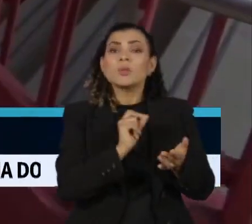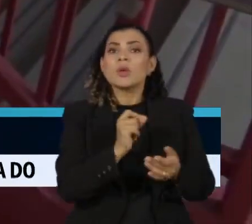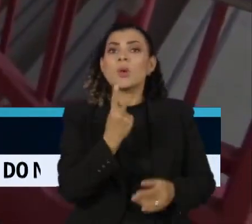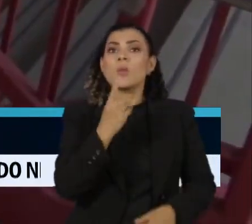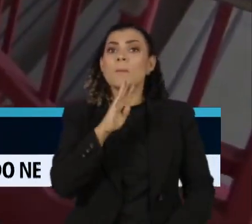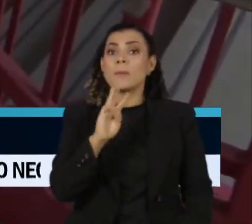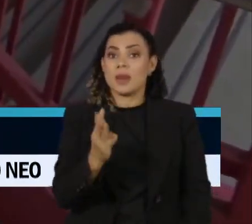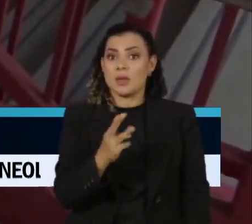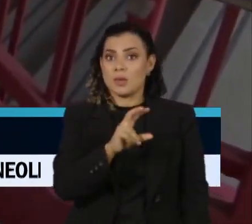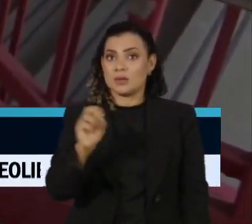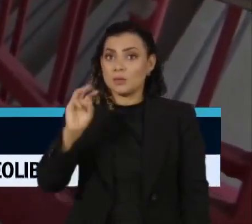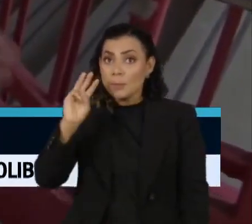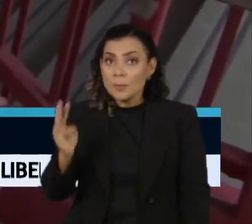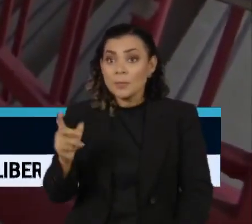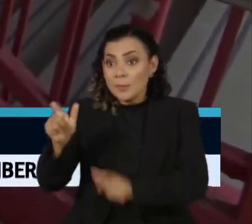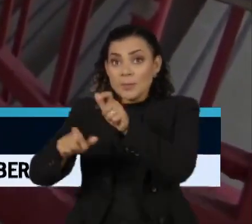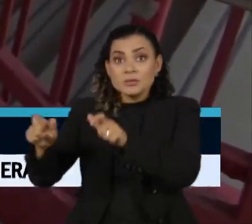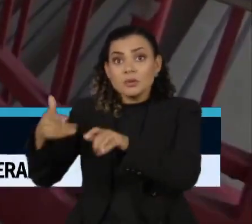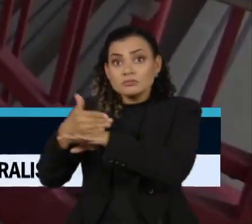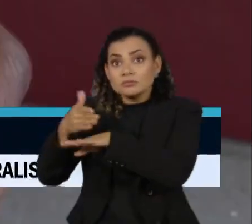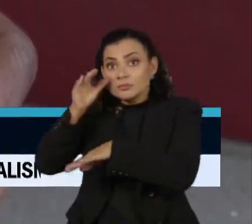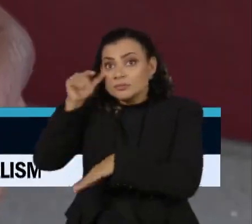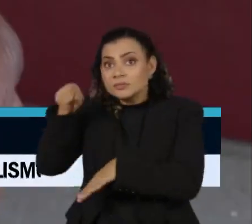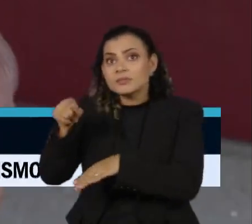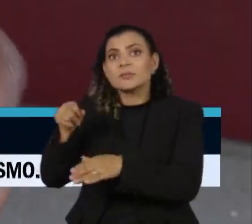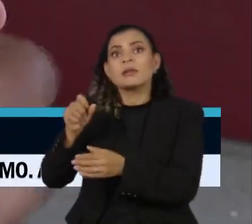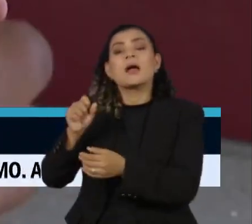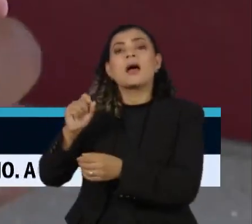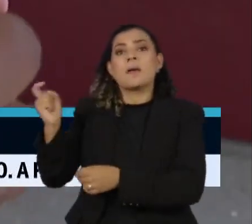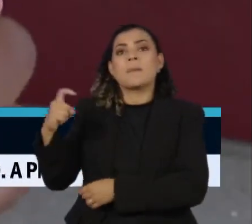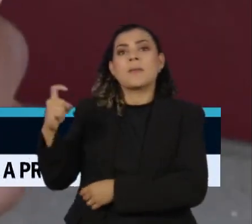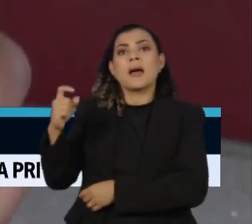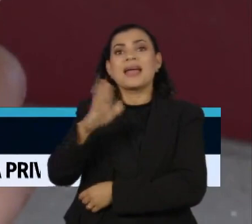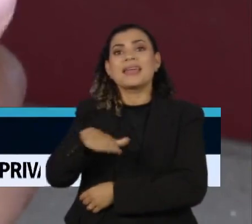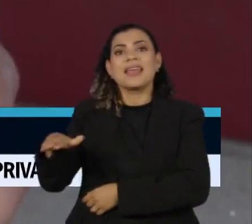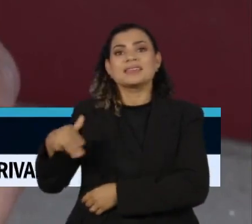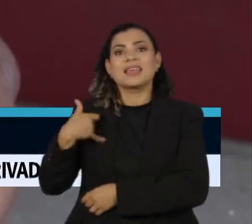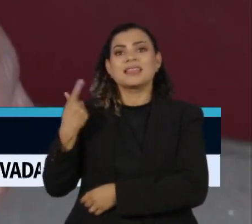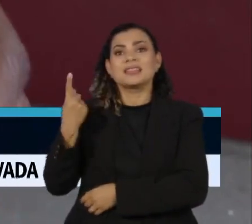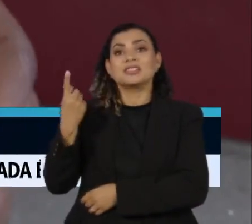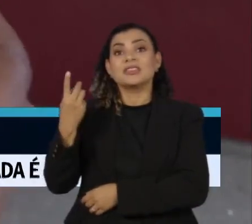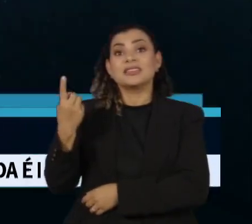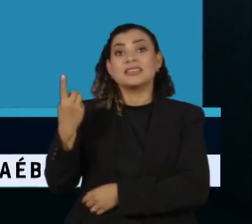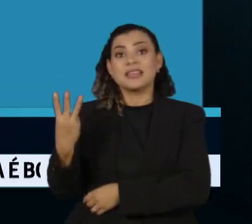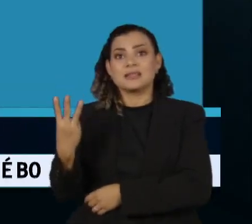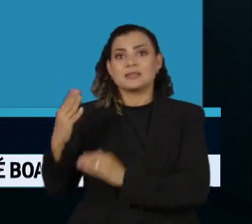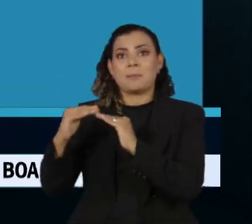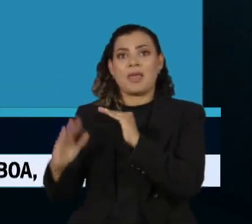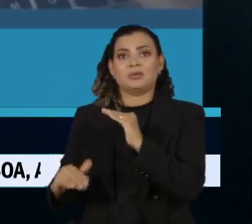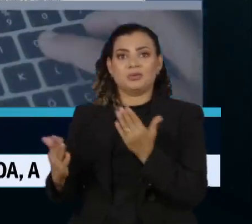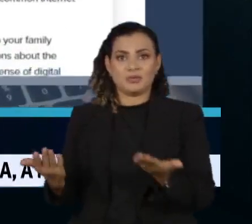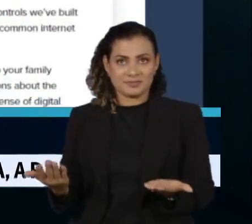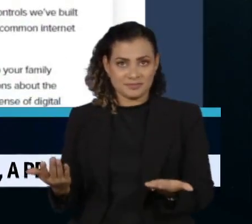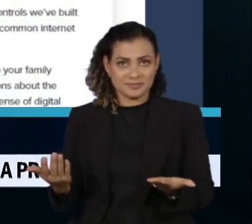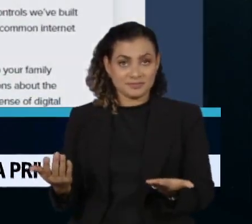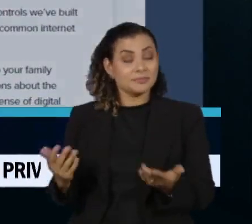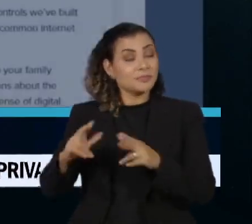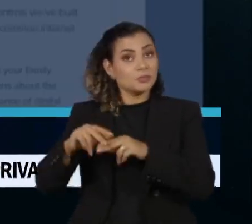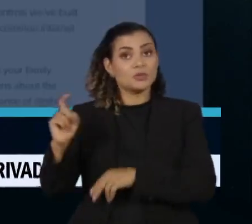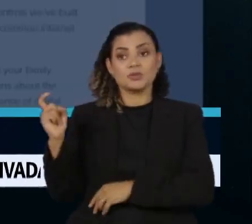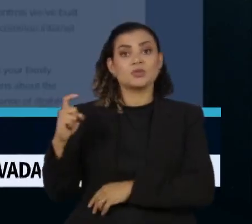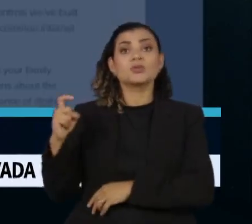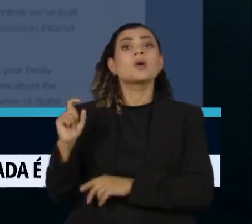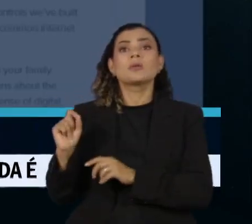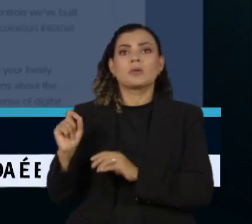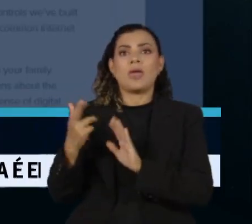1,5 milhão de contas fossem abertas no aplicativo por crianças com menos de 13 anos. Ou seja, o TikTok